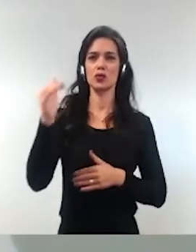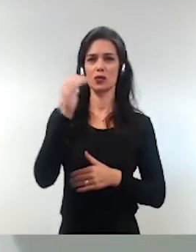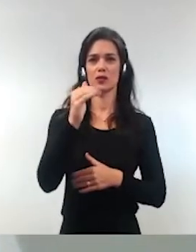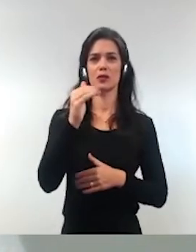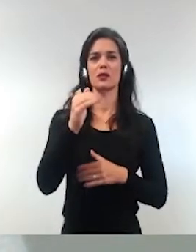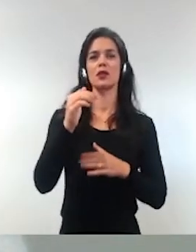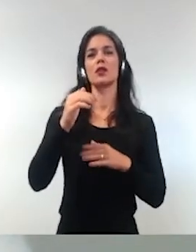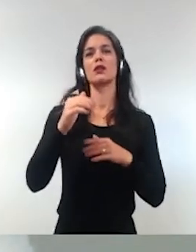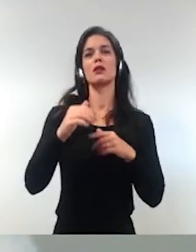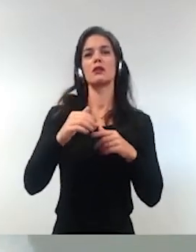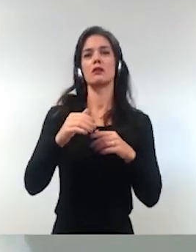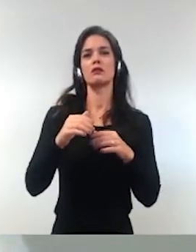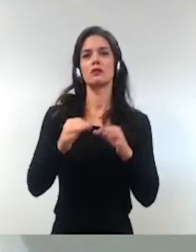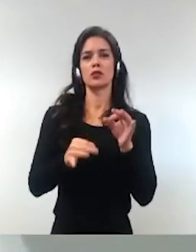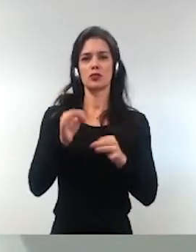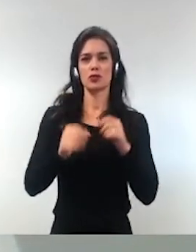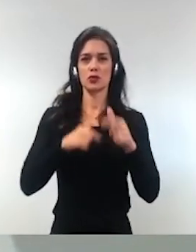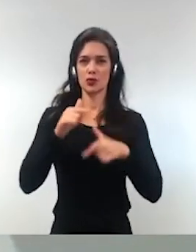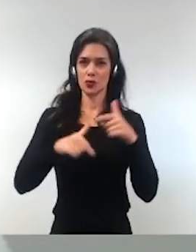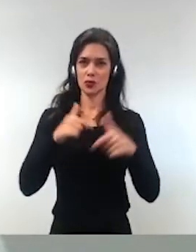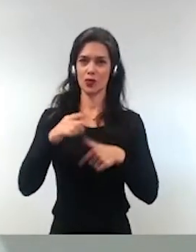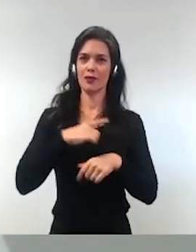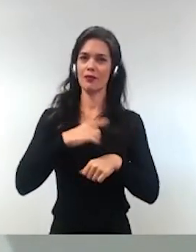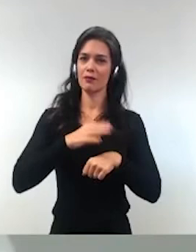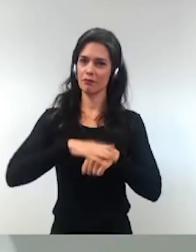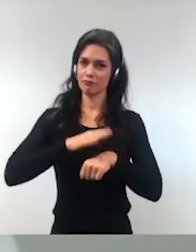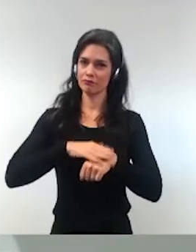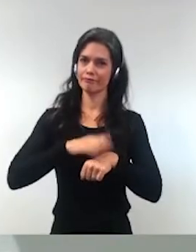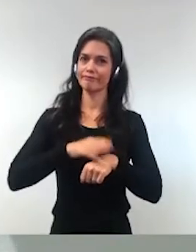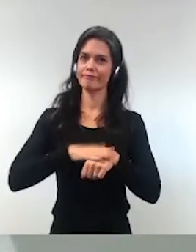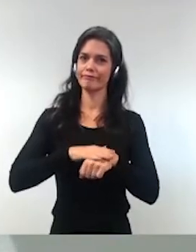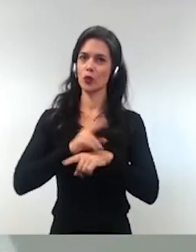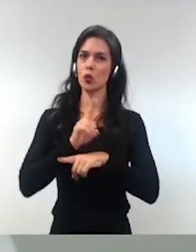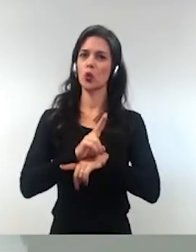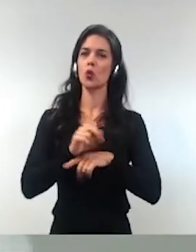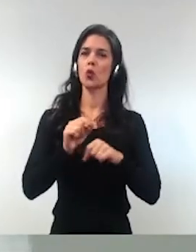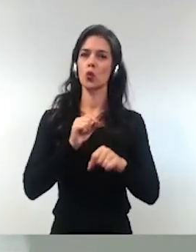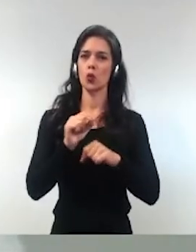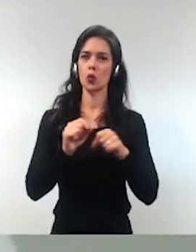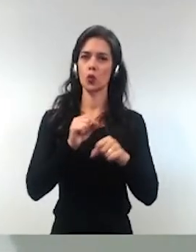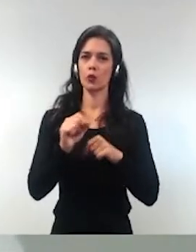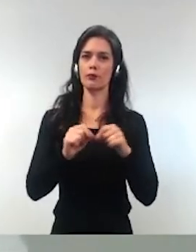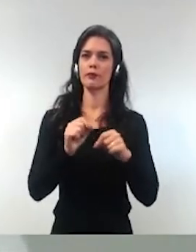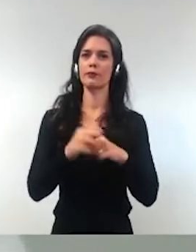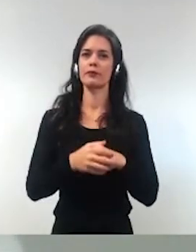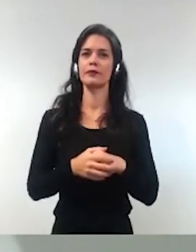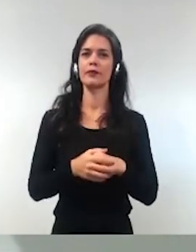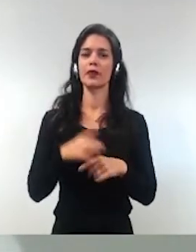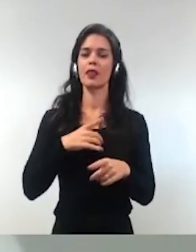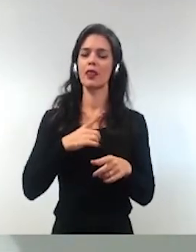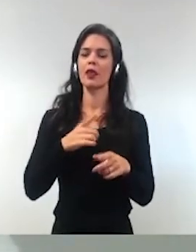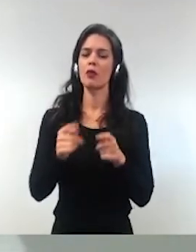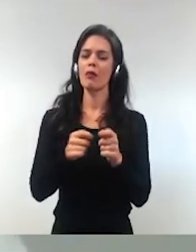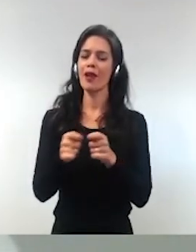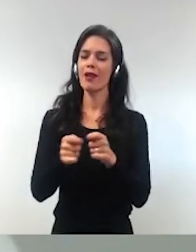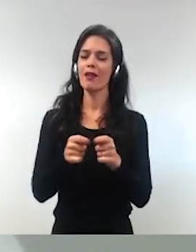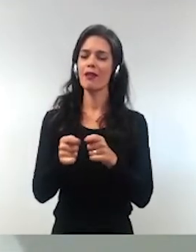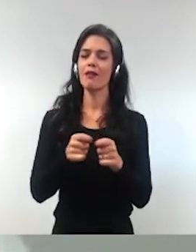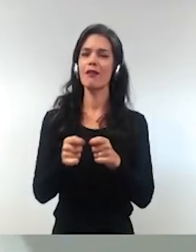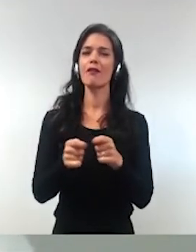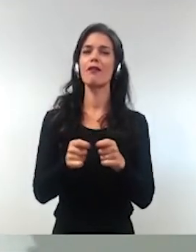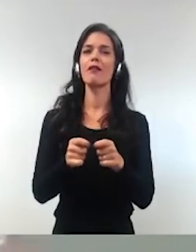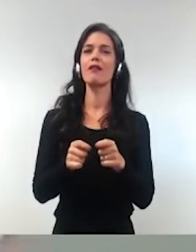do Trabalho teve uma iniciativa das mais prudentes, qual seja, regular minimamente o que agora